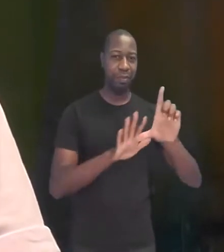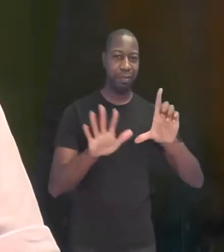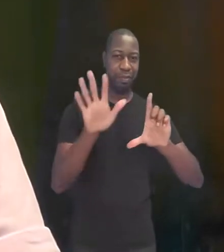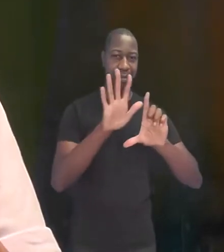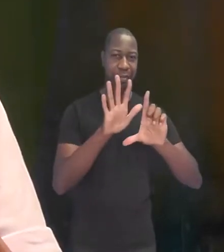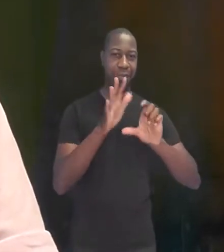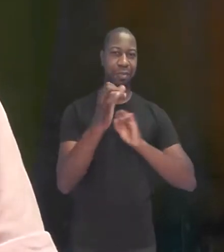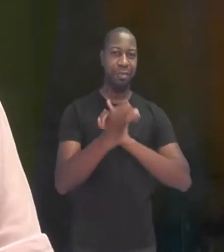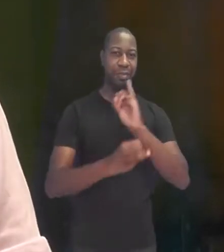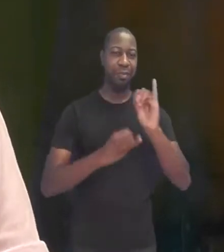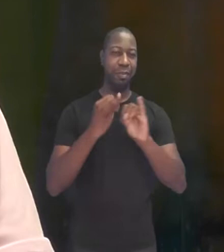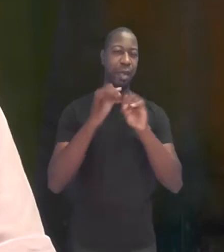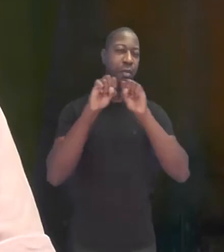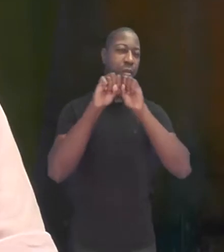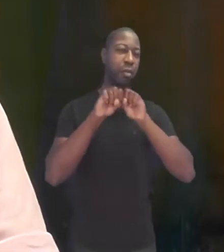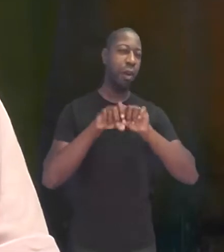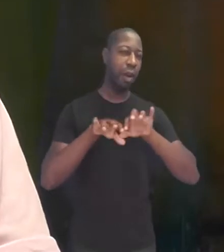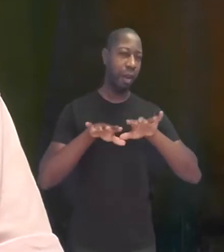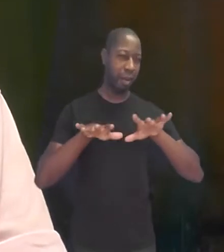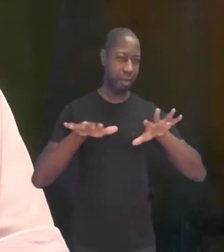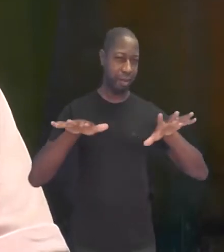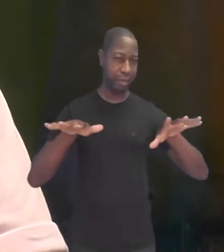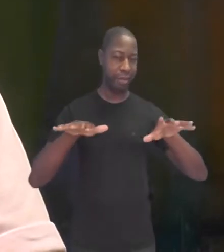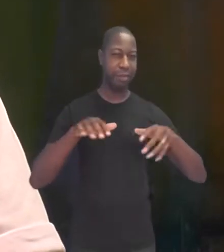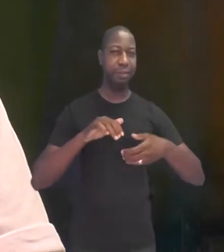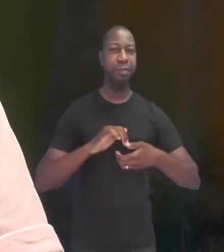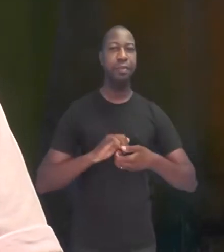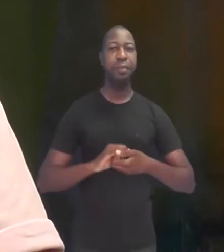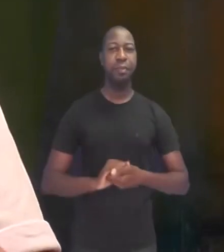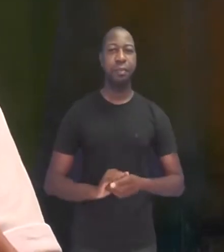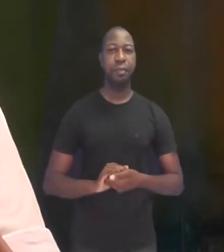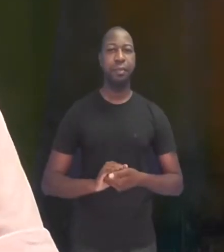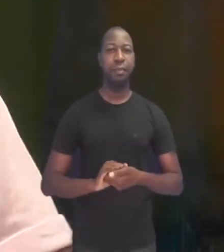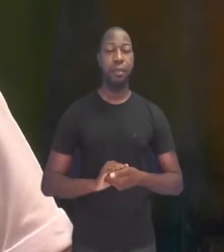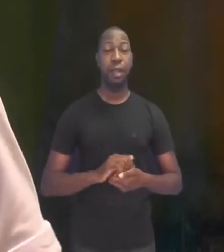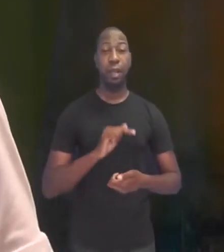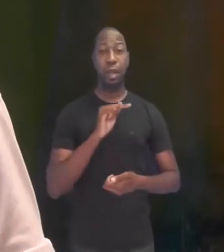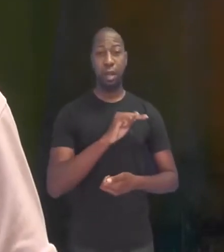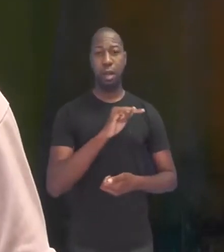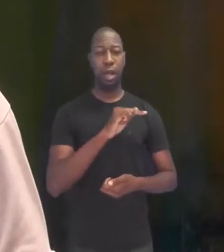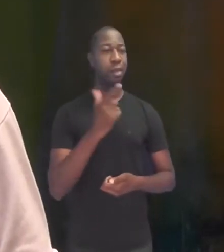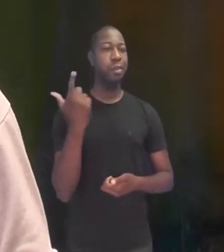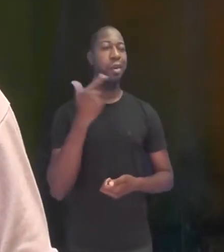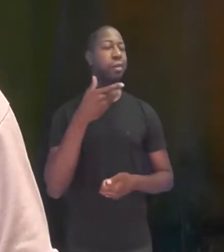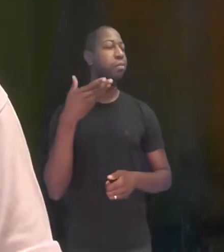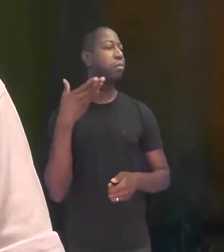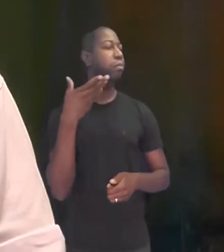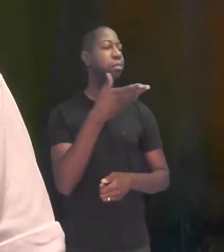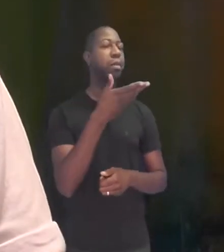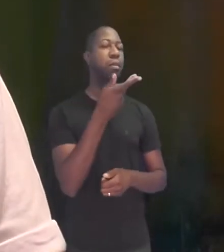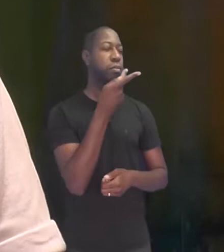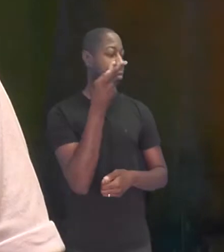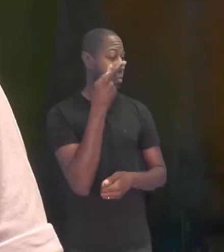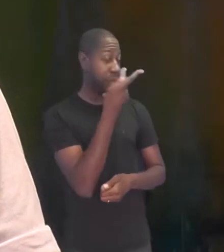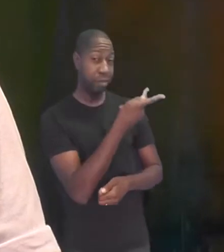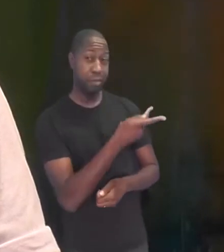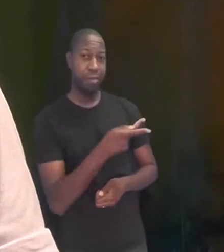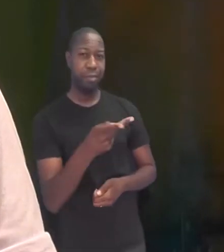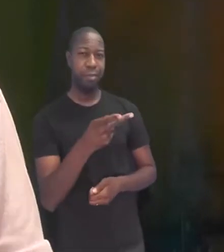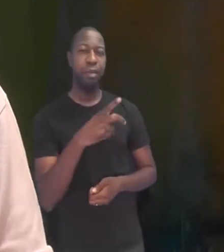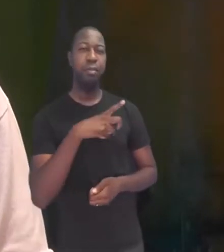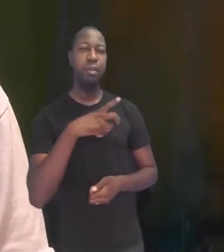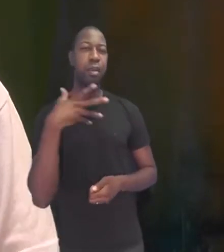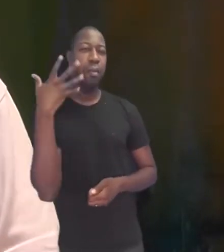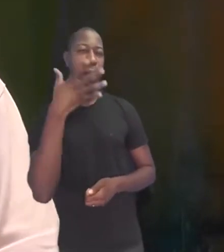FLIR realizará esta edição mais uma vez em um formato online, em uma plataforma digital. Será possível conferir na